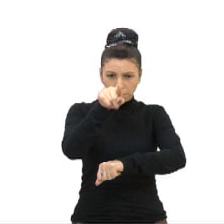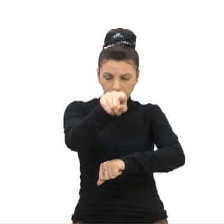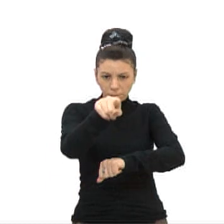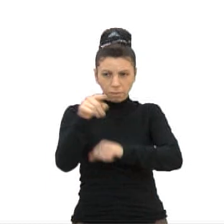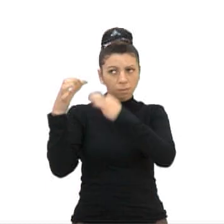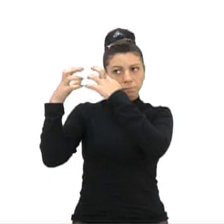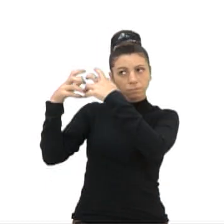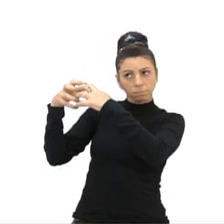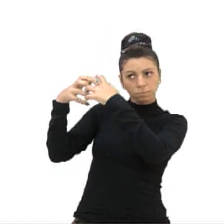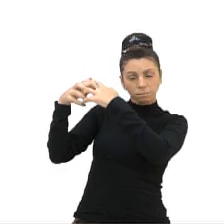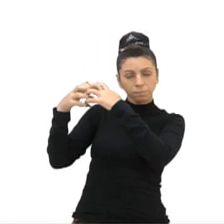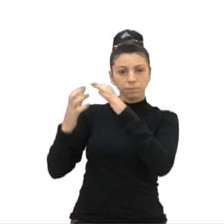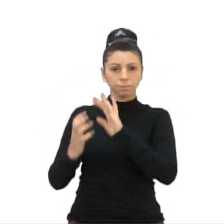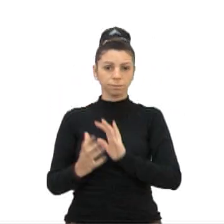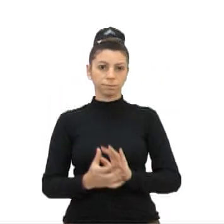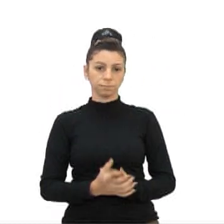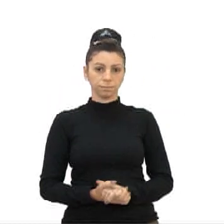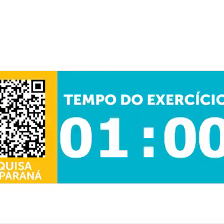essa questão.